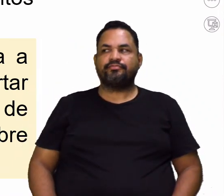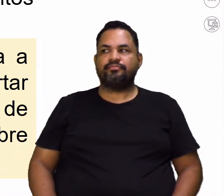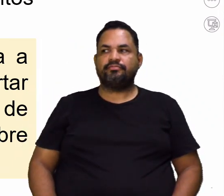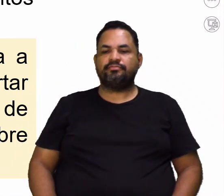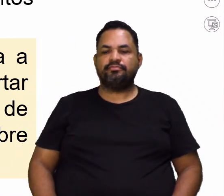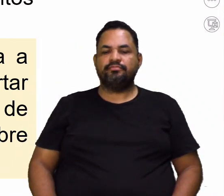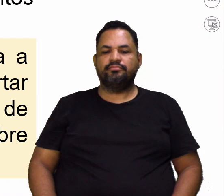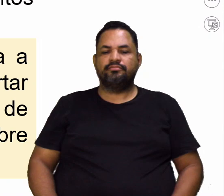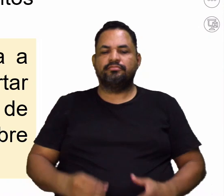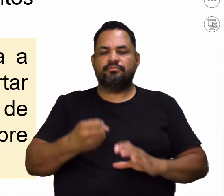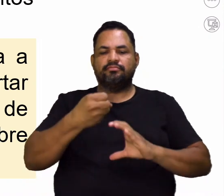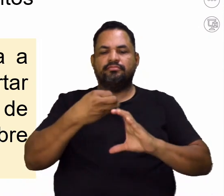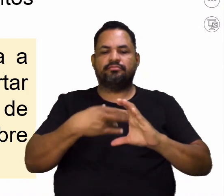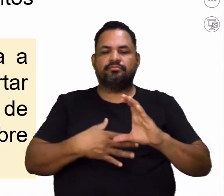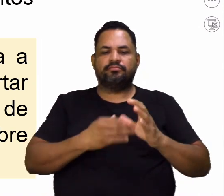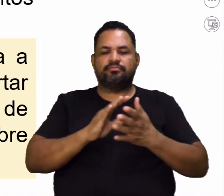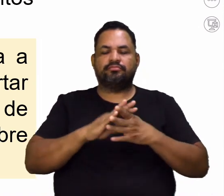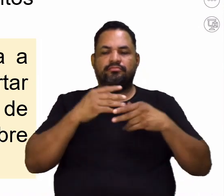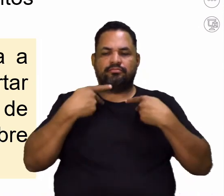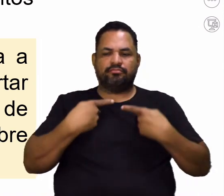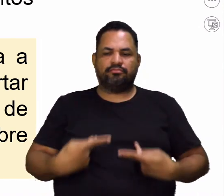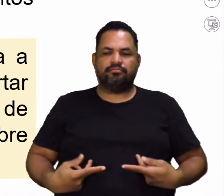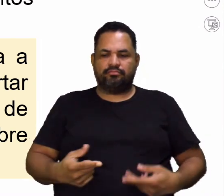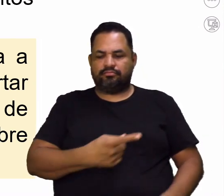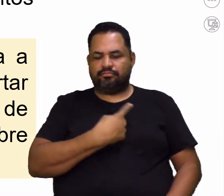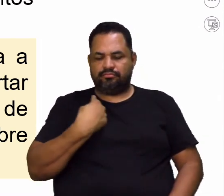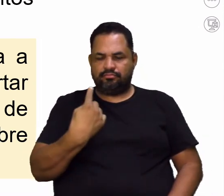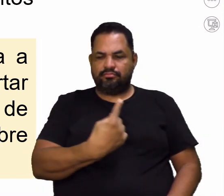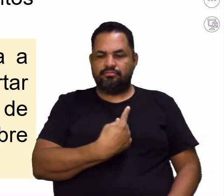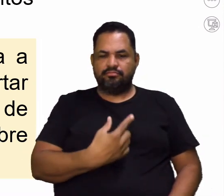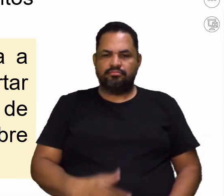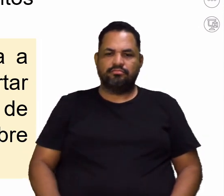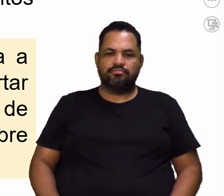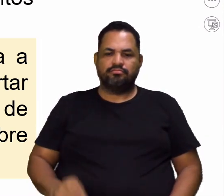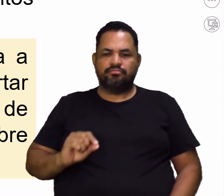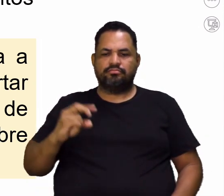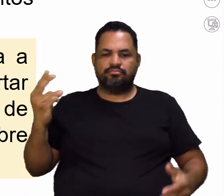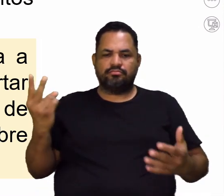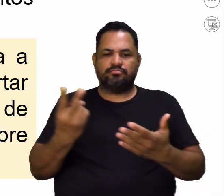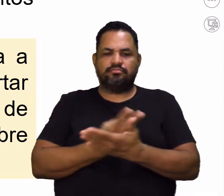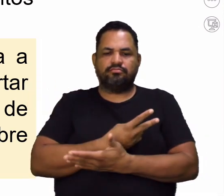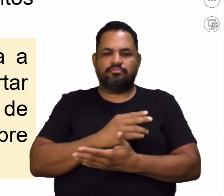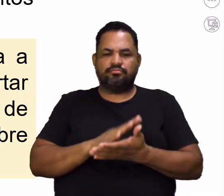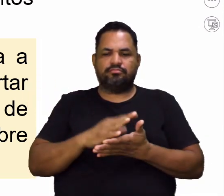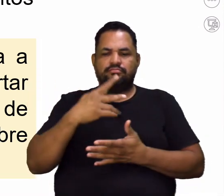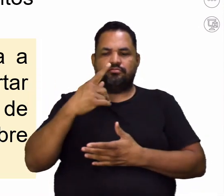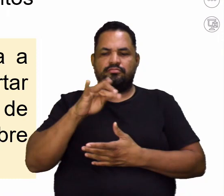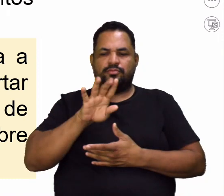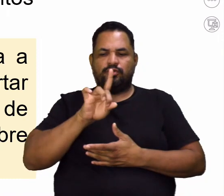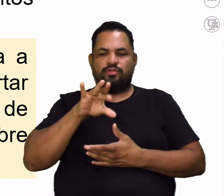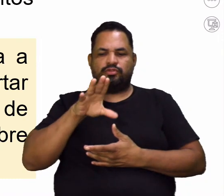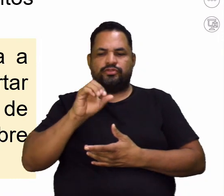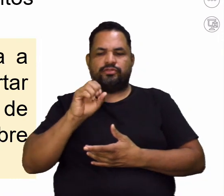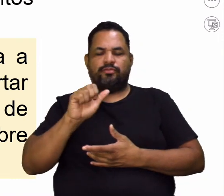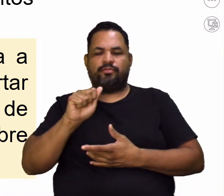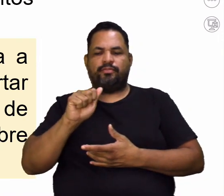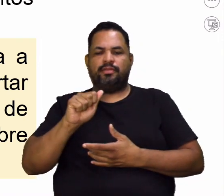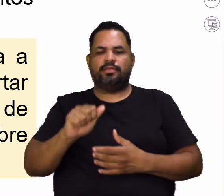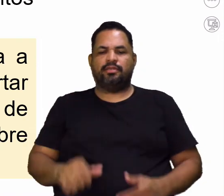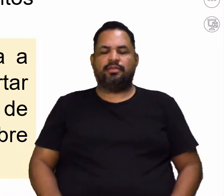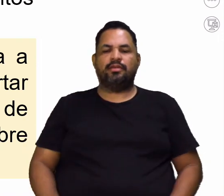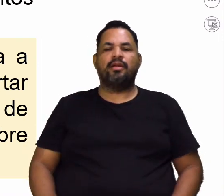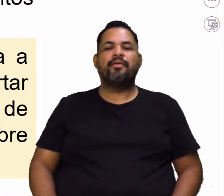são de seres humanos Beleza então o que acontece a prosopopéia personificação